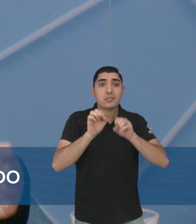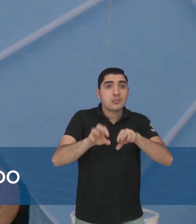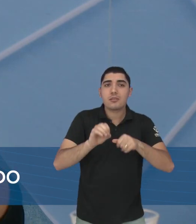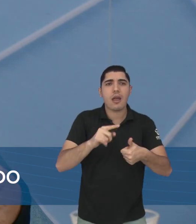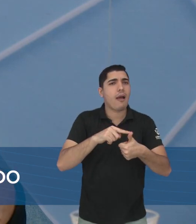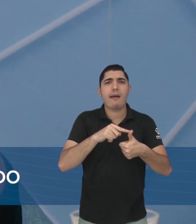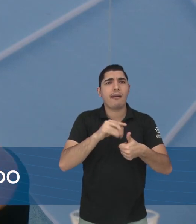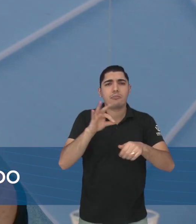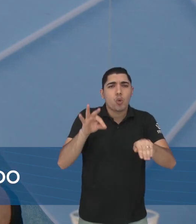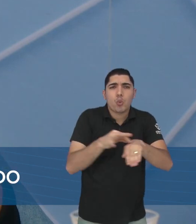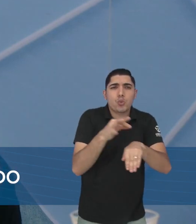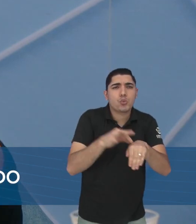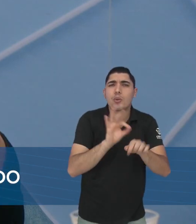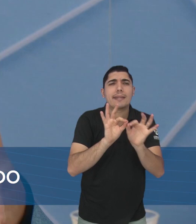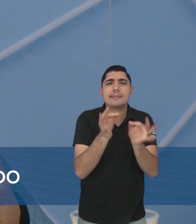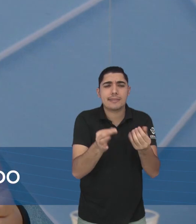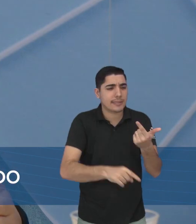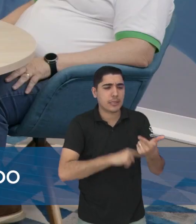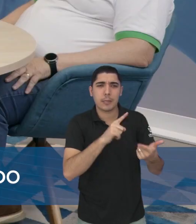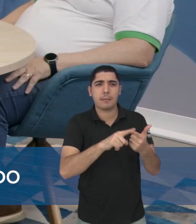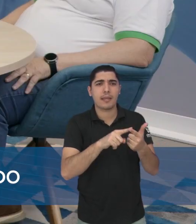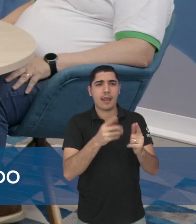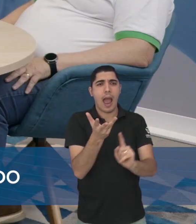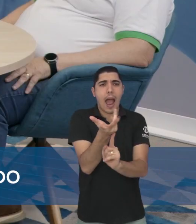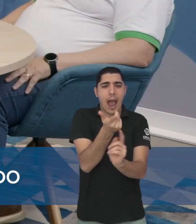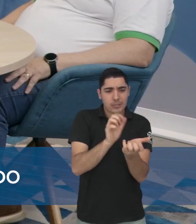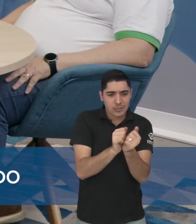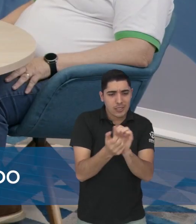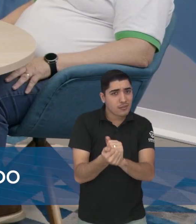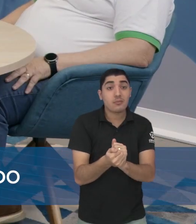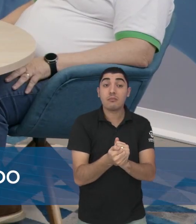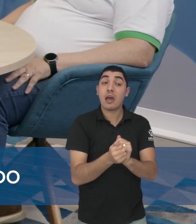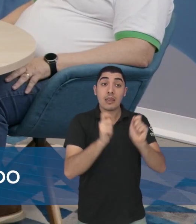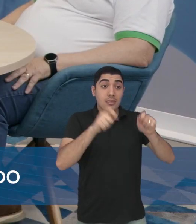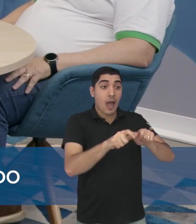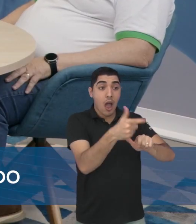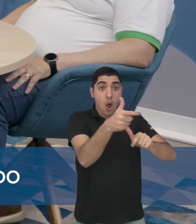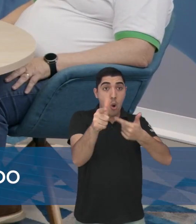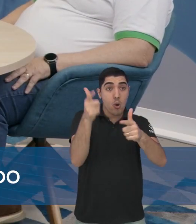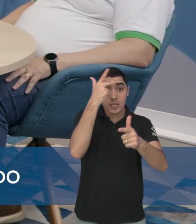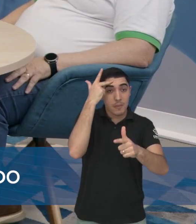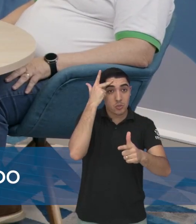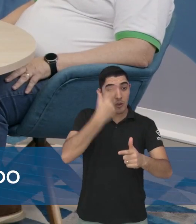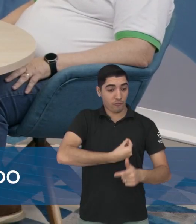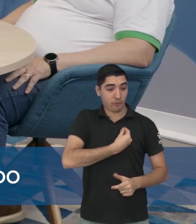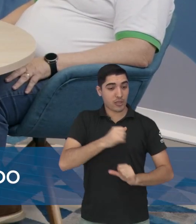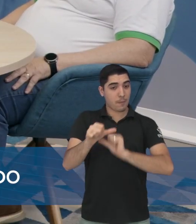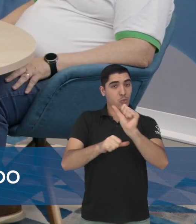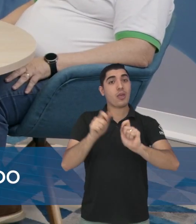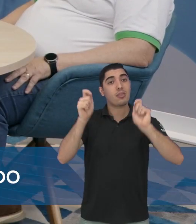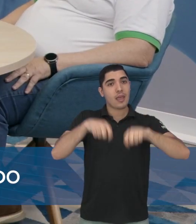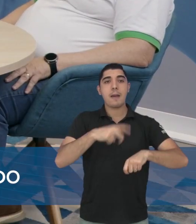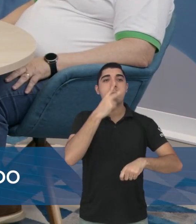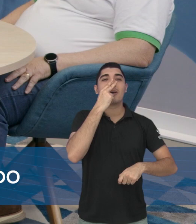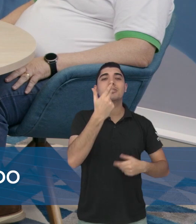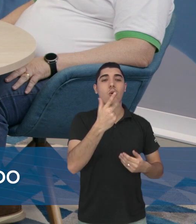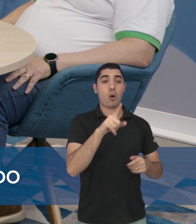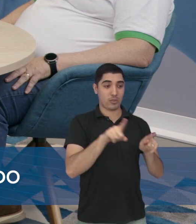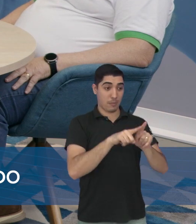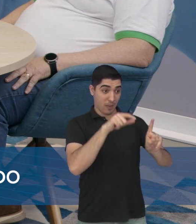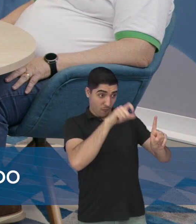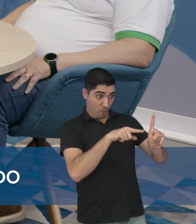mas muitas vezes isso transforma a vida. Isso muitas vezes a gente costuma dizer que é cura, né? É cura da